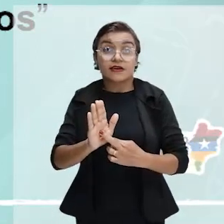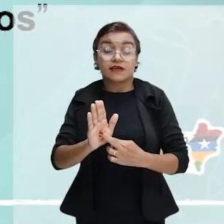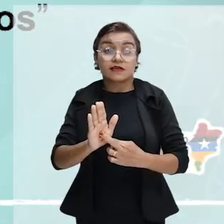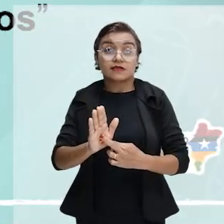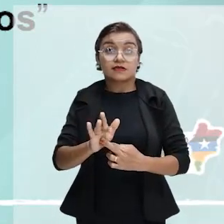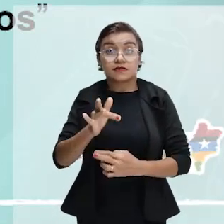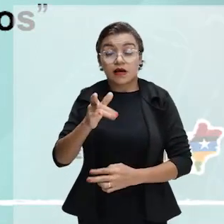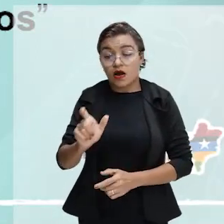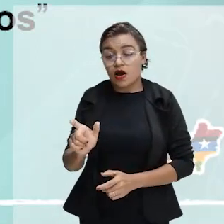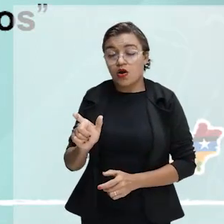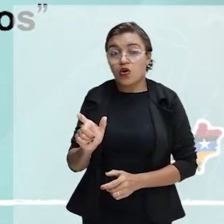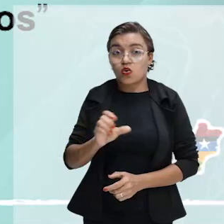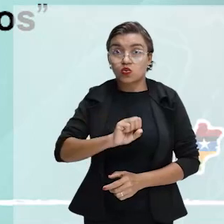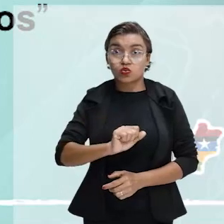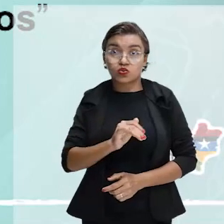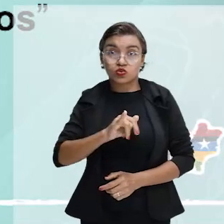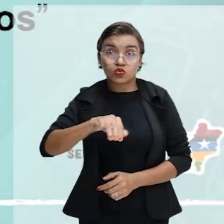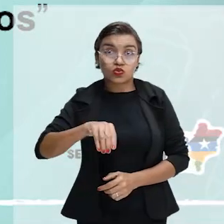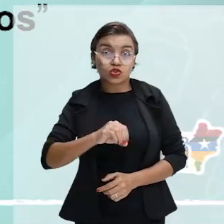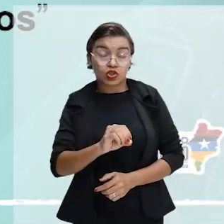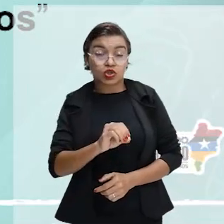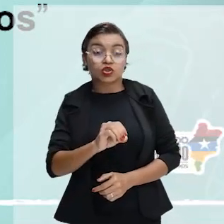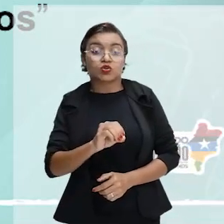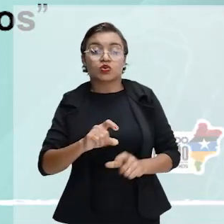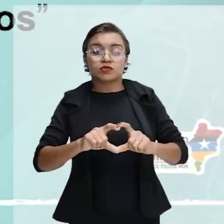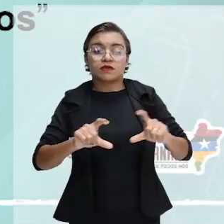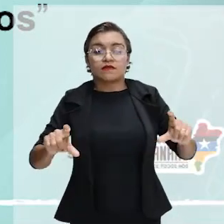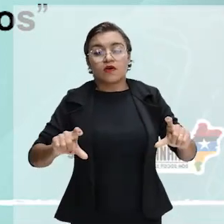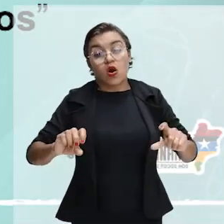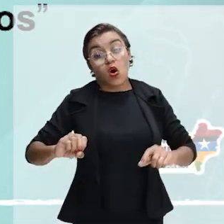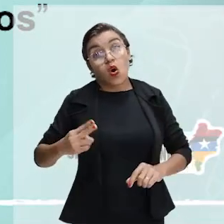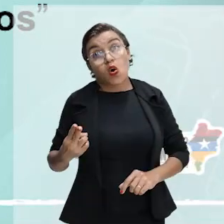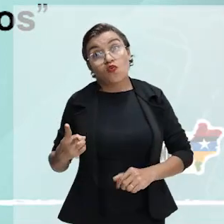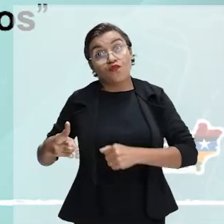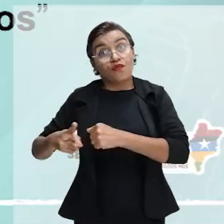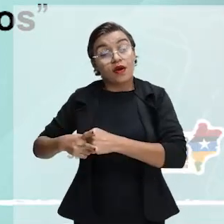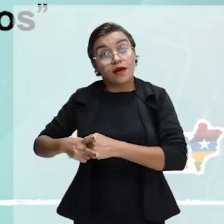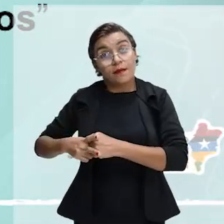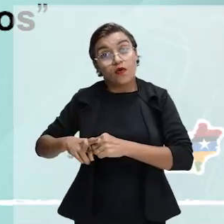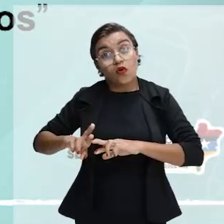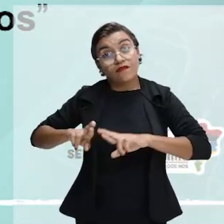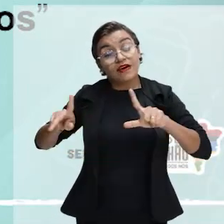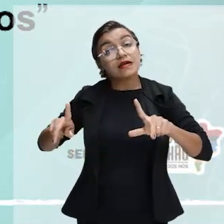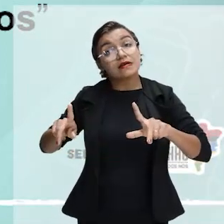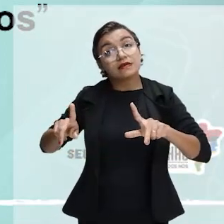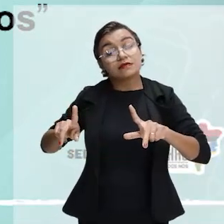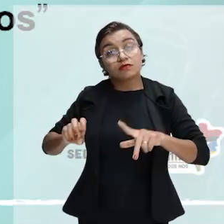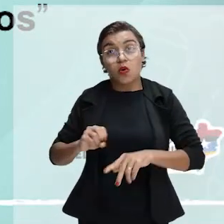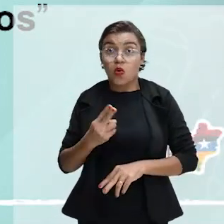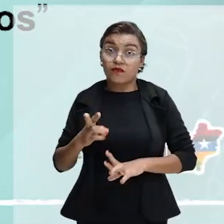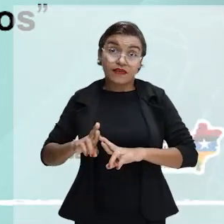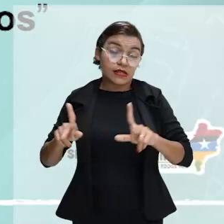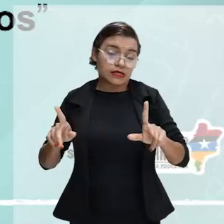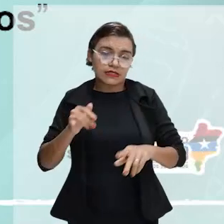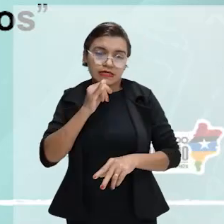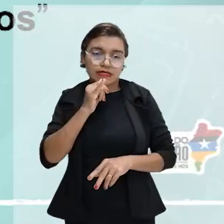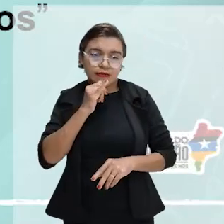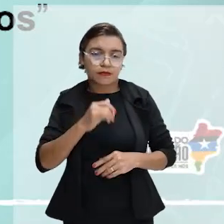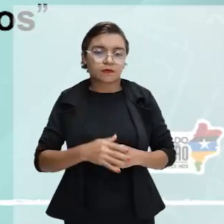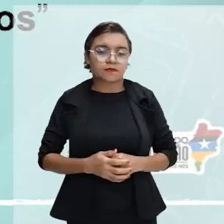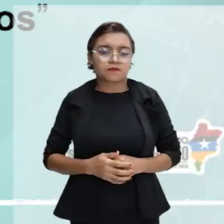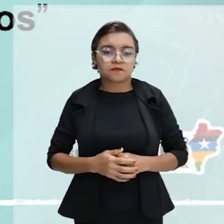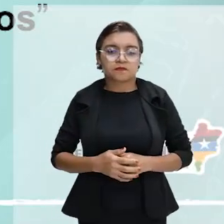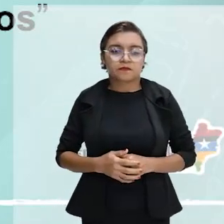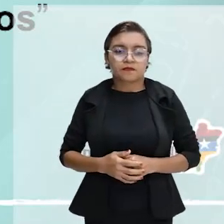oração, por intermédio de ou não de um verbo de ligação. Olha assim, ó,